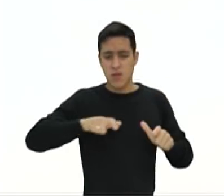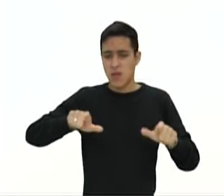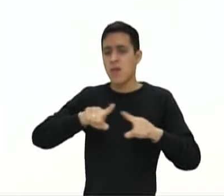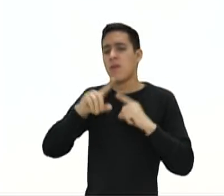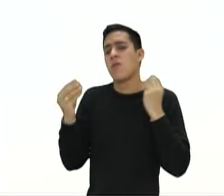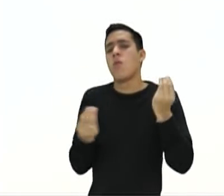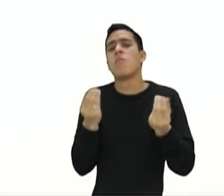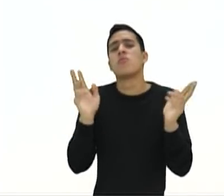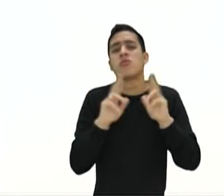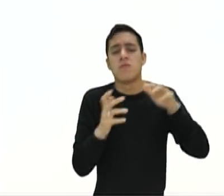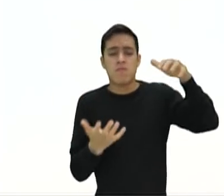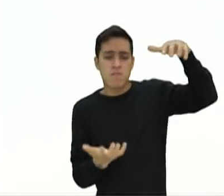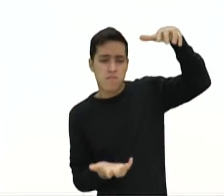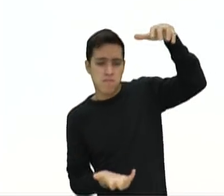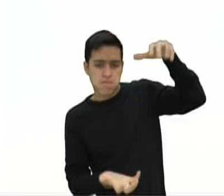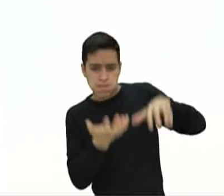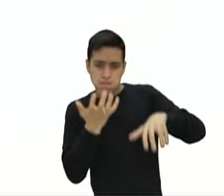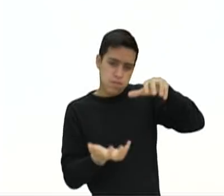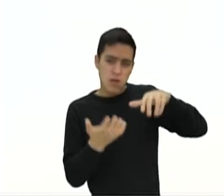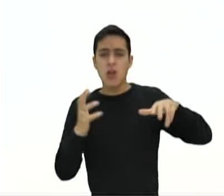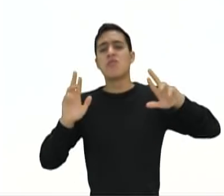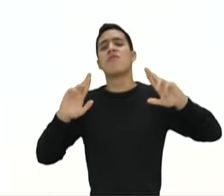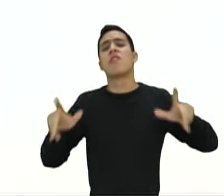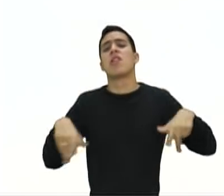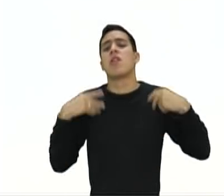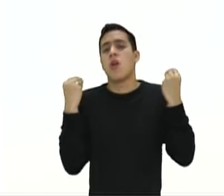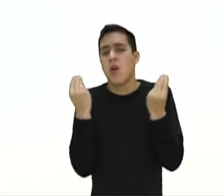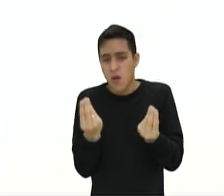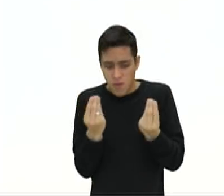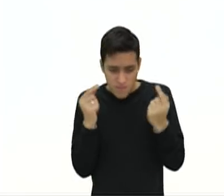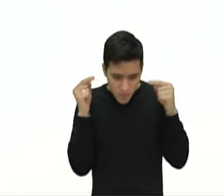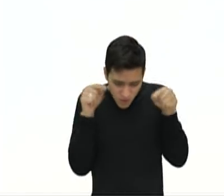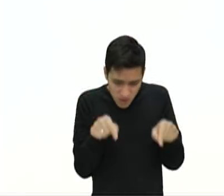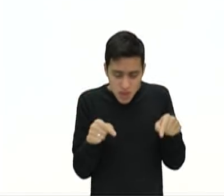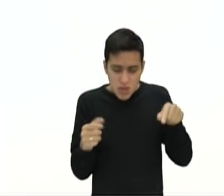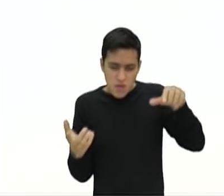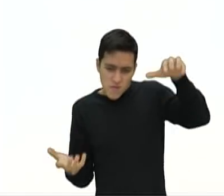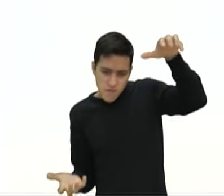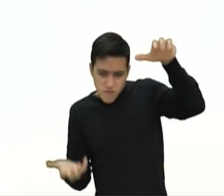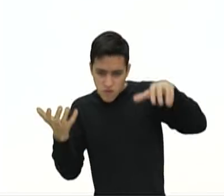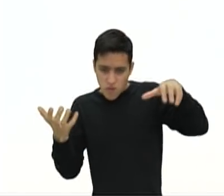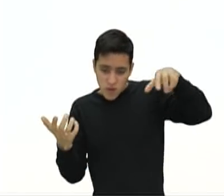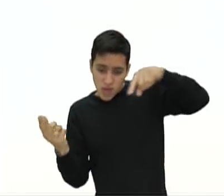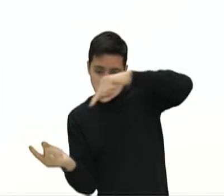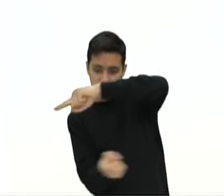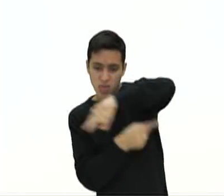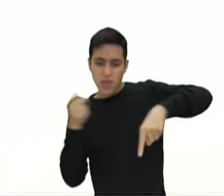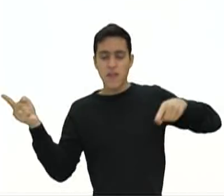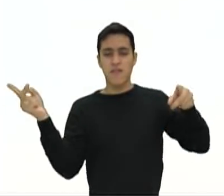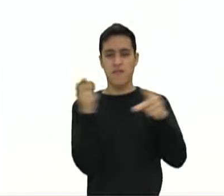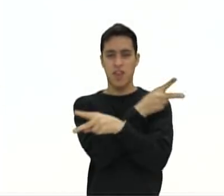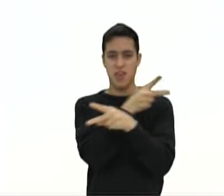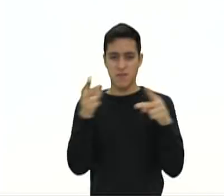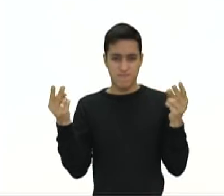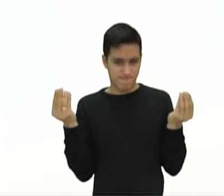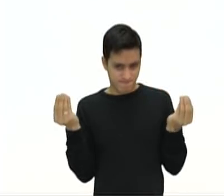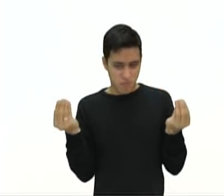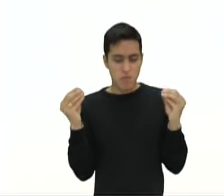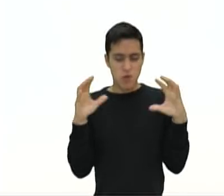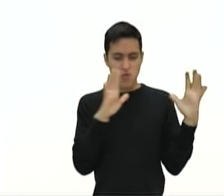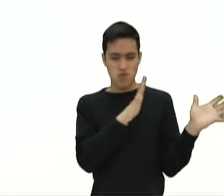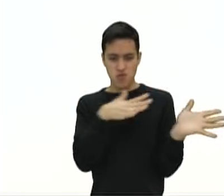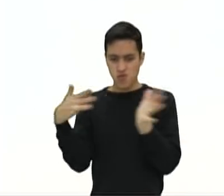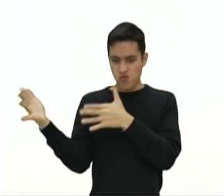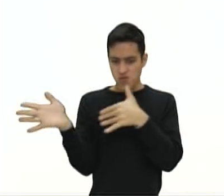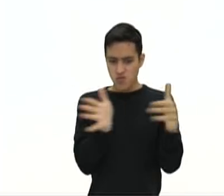da pressão atmosférica entre 2 lugares dá origem aos ventos e às massas de ar. Vamos aqui